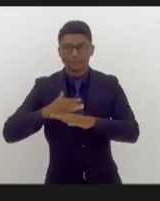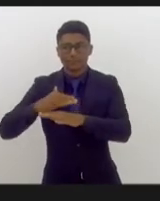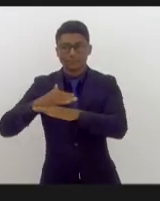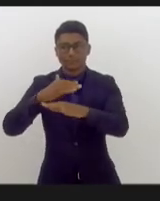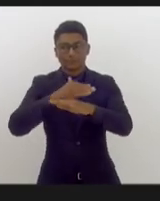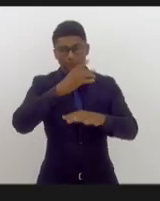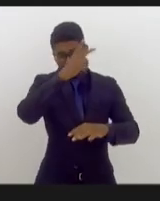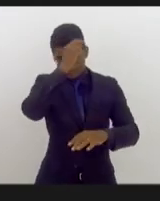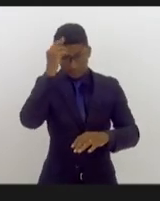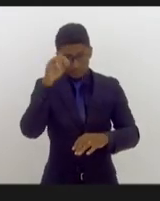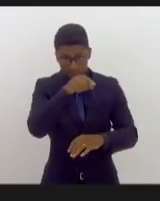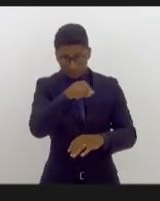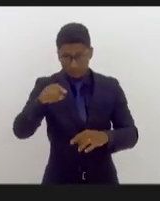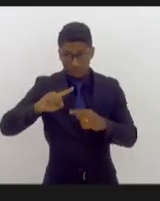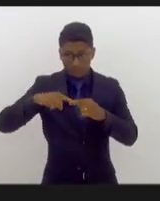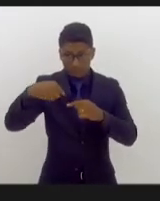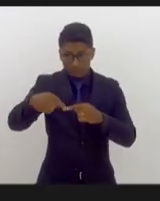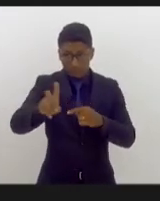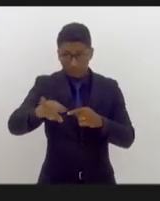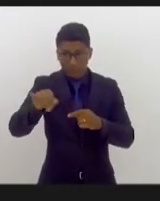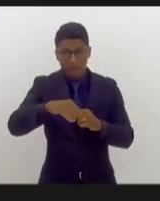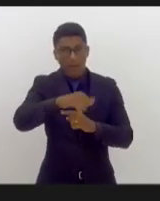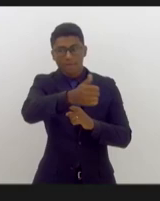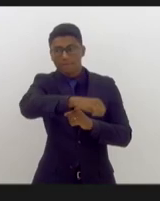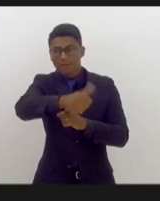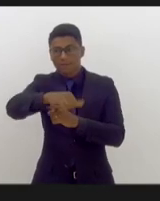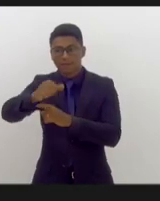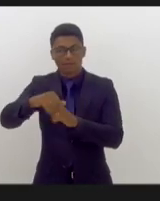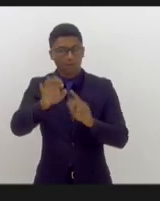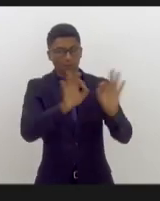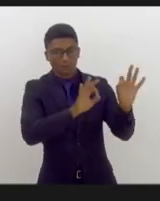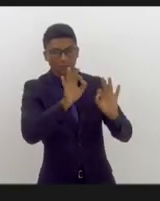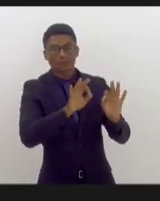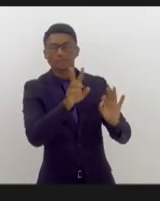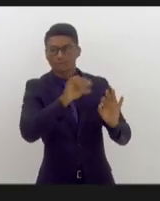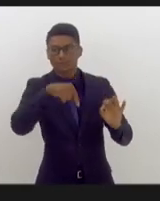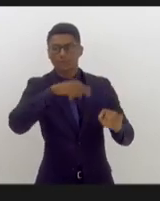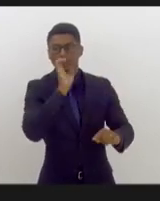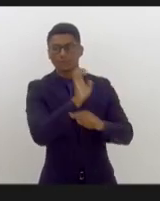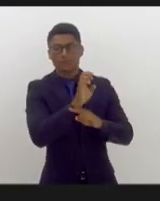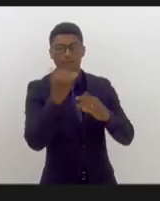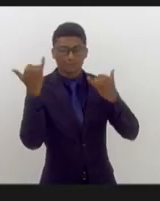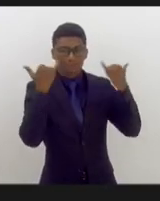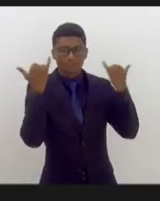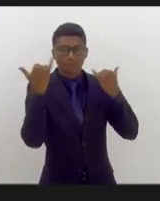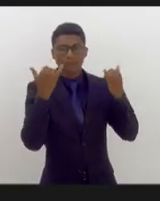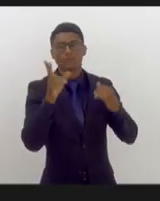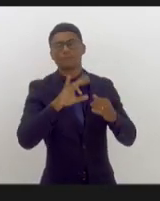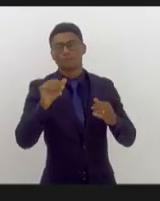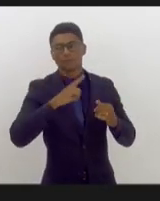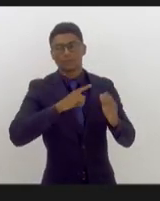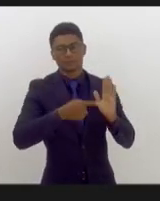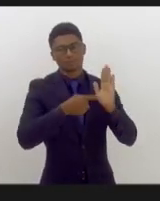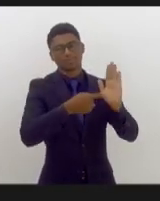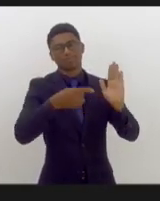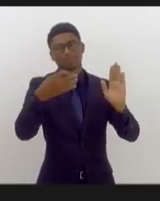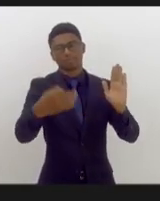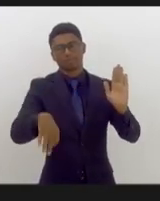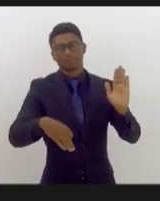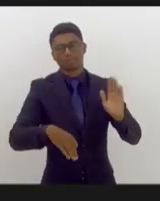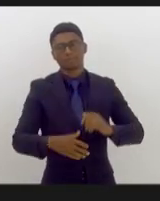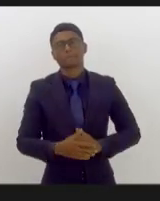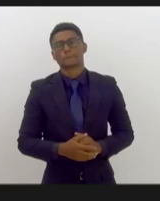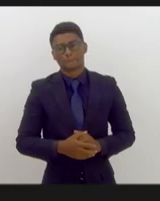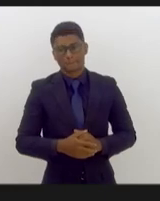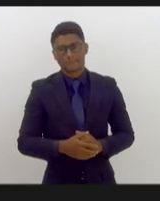que vocês forem fazer, vocês já terão uma base a nível de estado, vocês terão dados a nível de estado para poder nortear